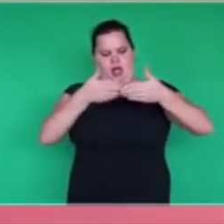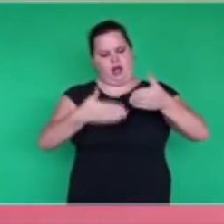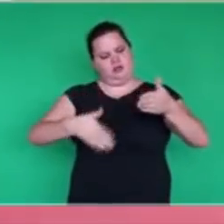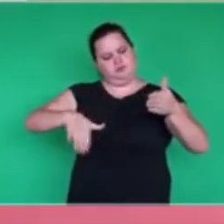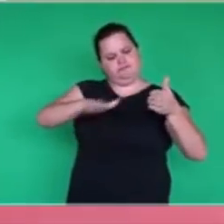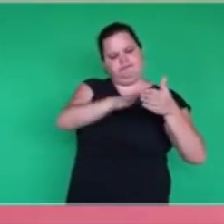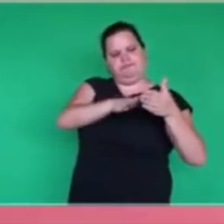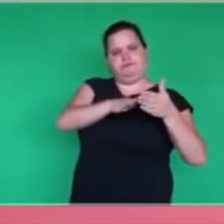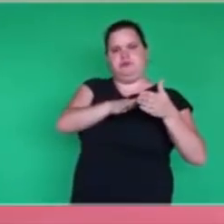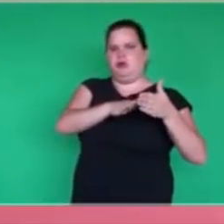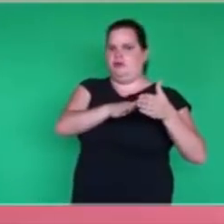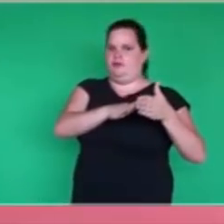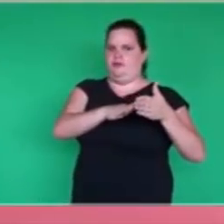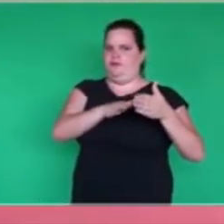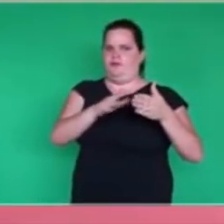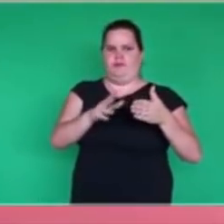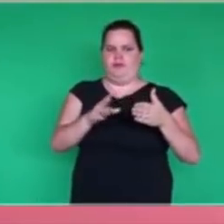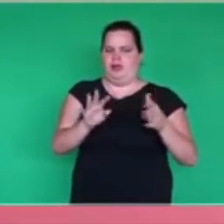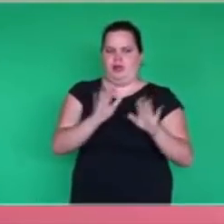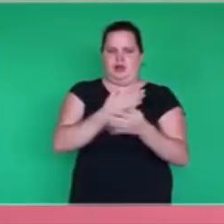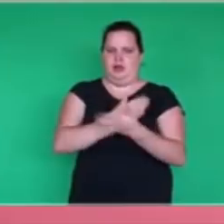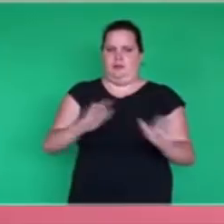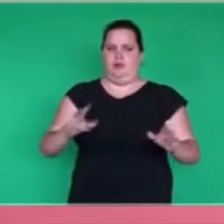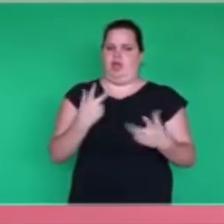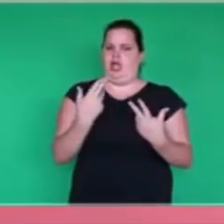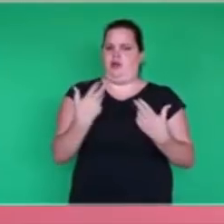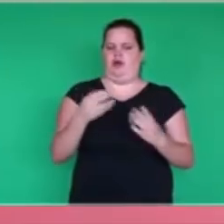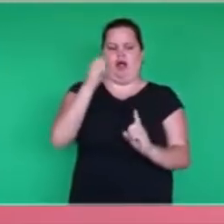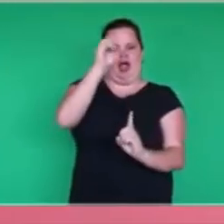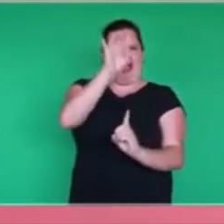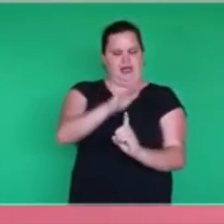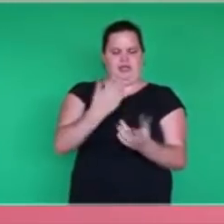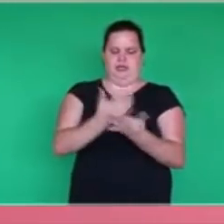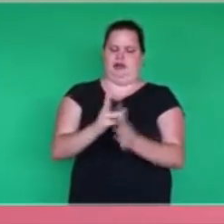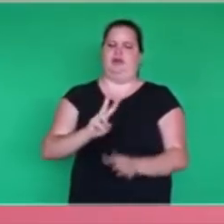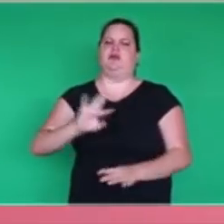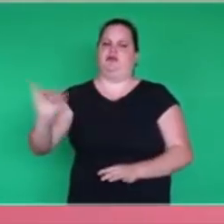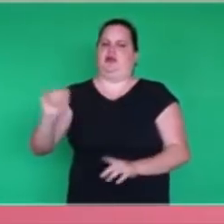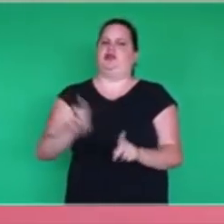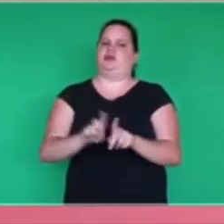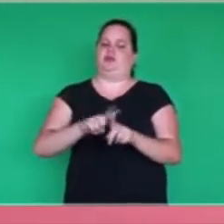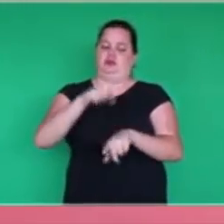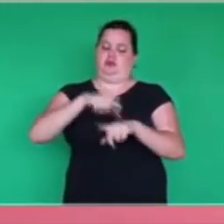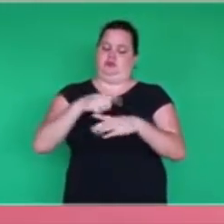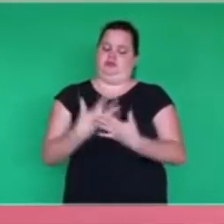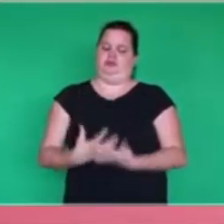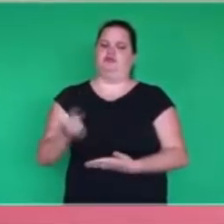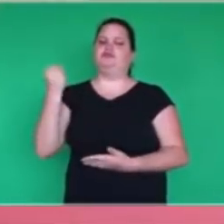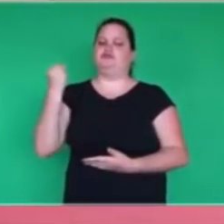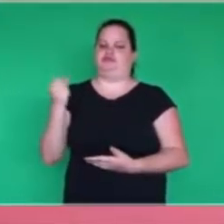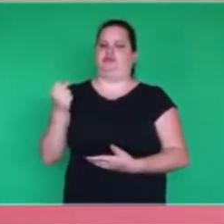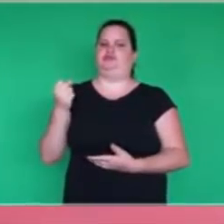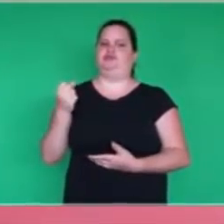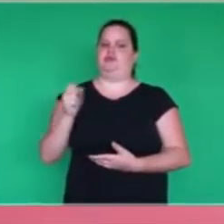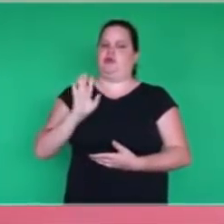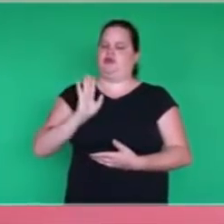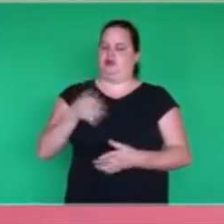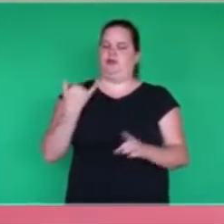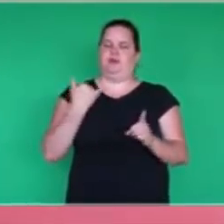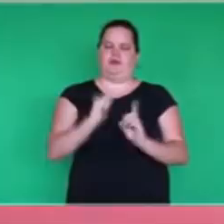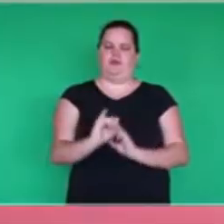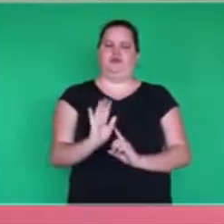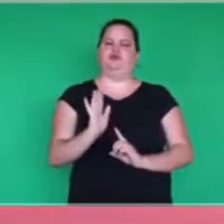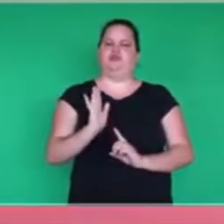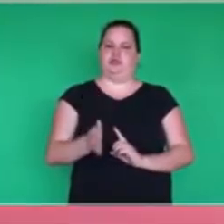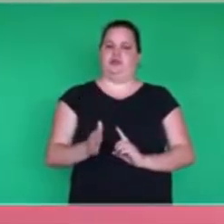fechar. Não é a que eu acho, nem eu penso, nem eu quero. Absolutamente. A porta já é profética.